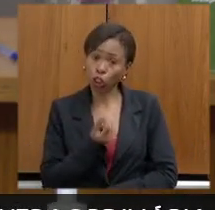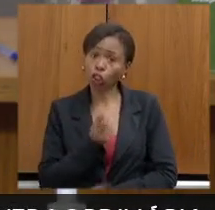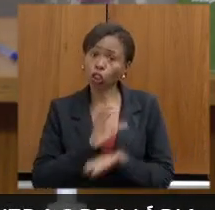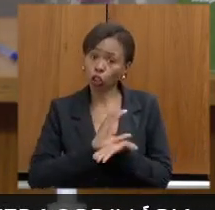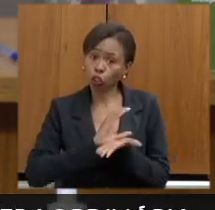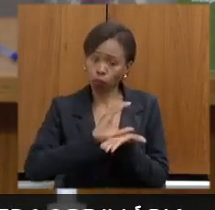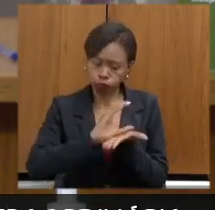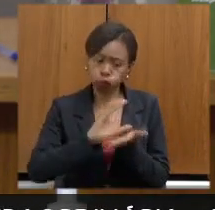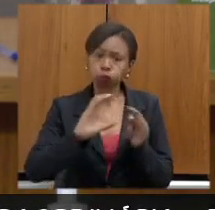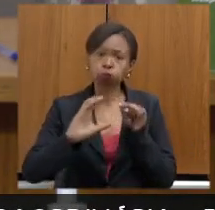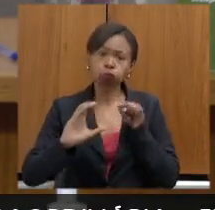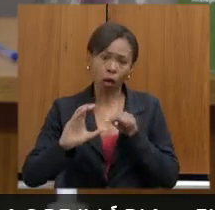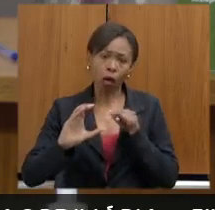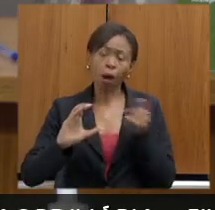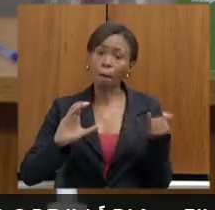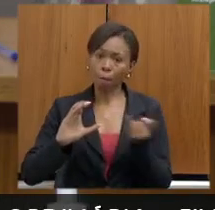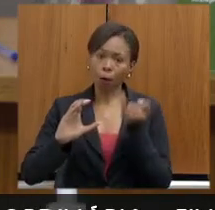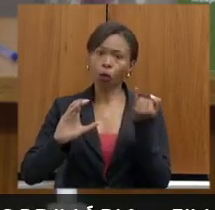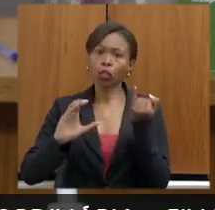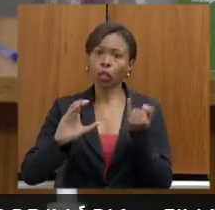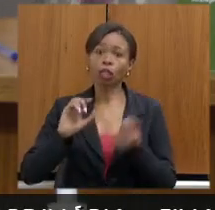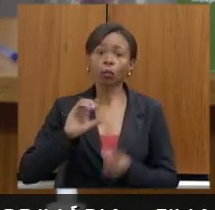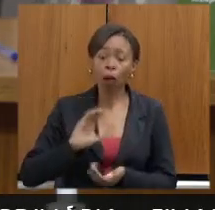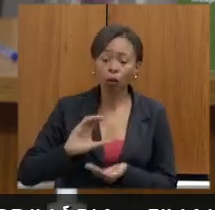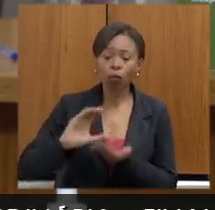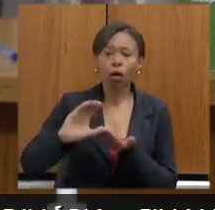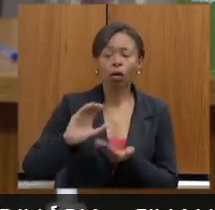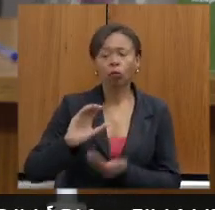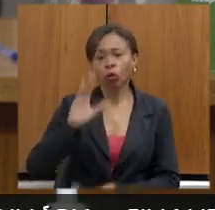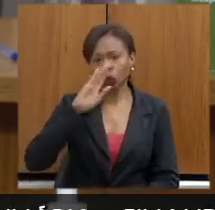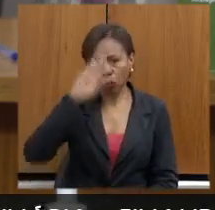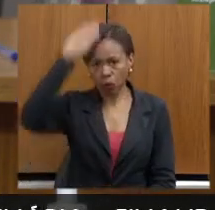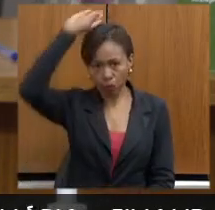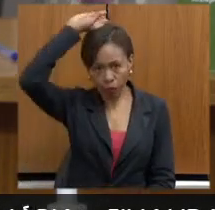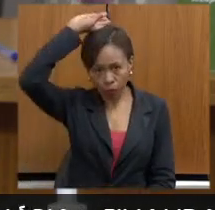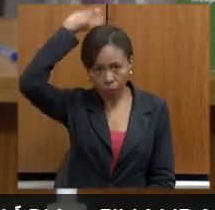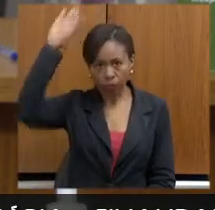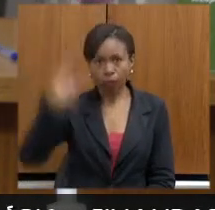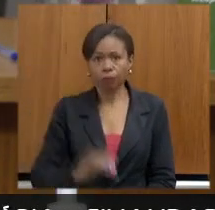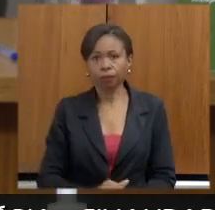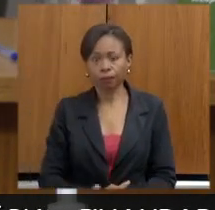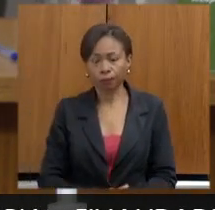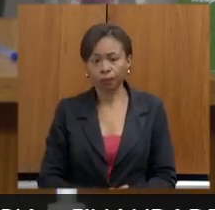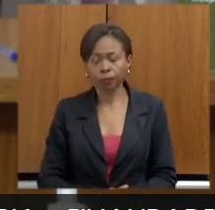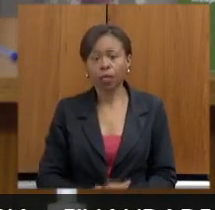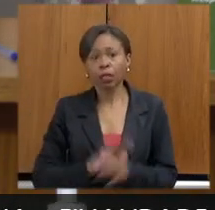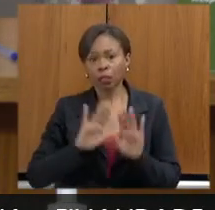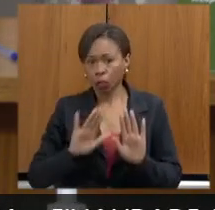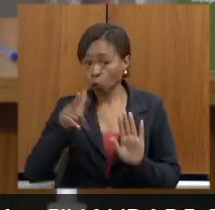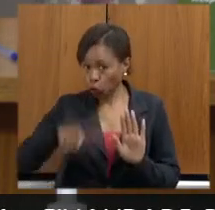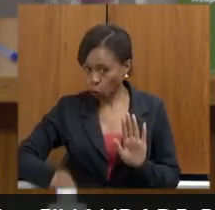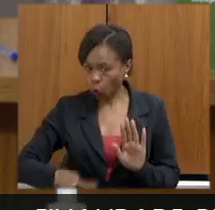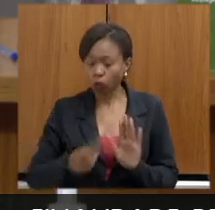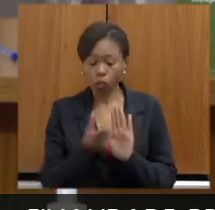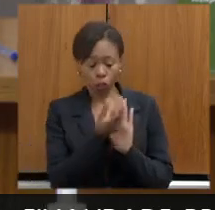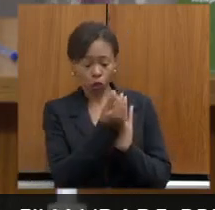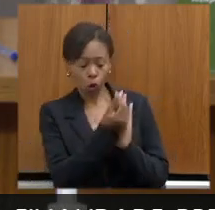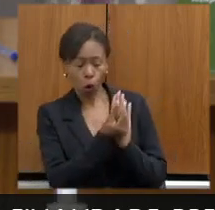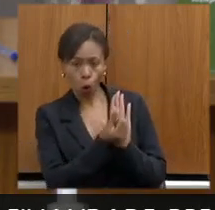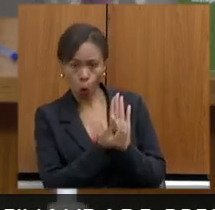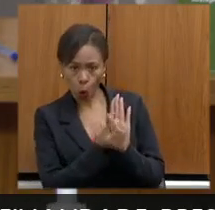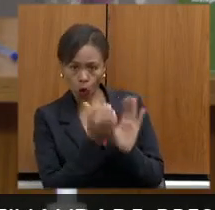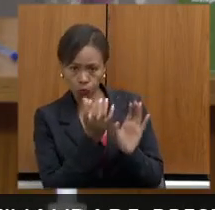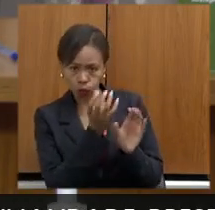termos de recurso para o grupo para o corpo de bombeiros então volto a dizer em termos de orçamento